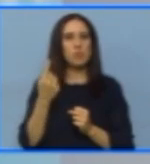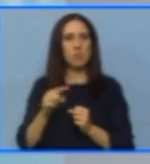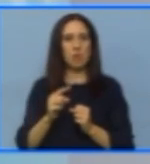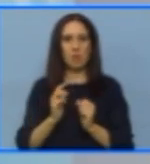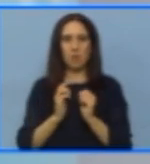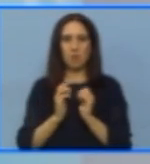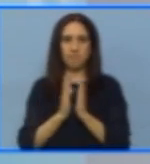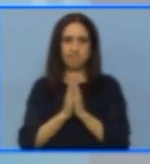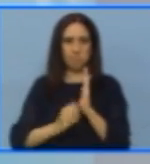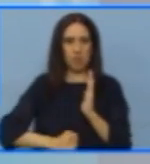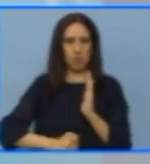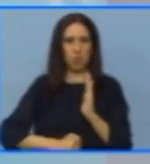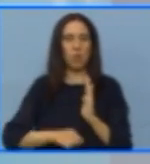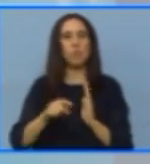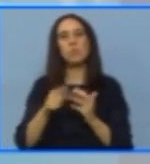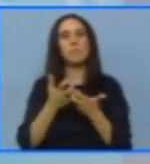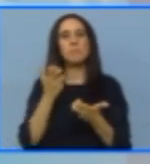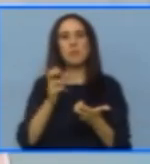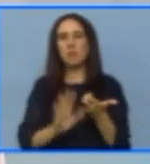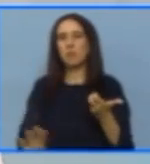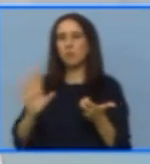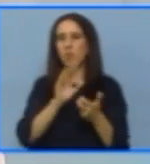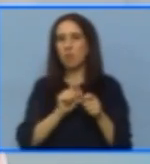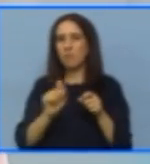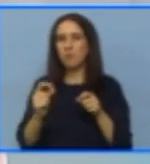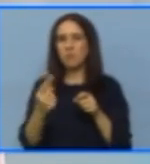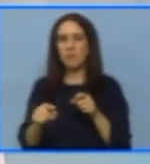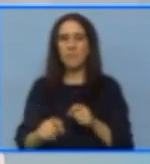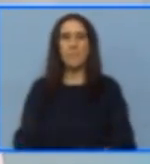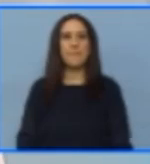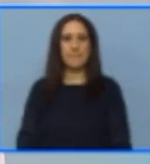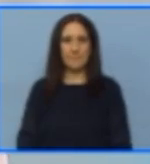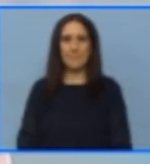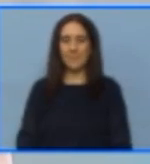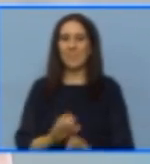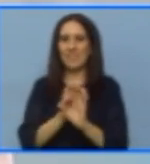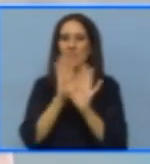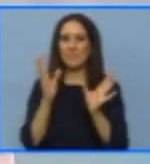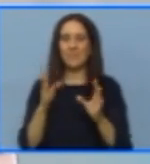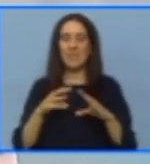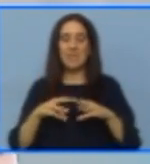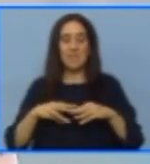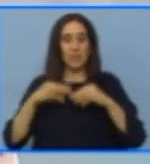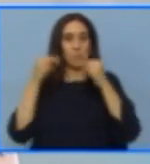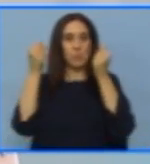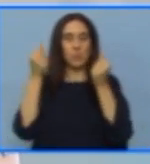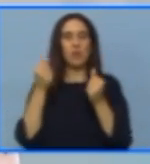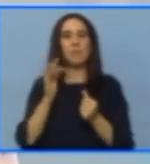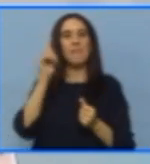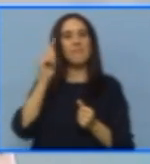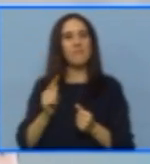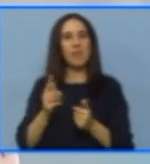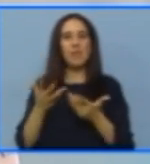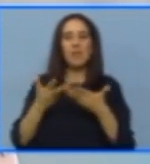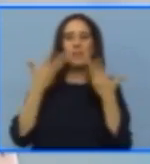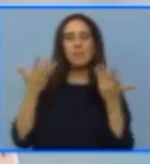perspectiva define também o acampamento nacional? Claro que sim. Nós vivemos a área espiritual e a animação da fé em tudo aquilo